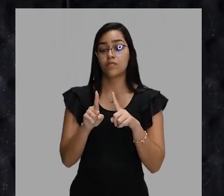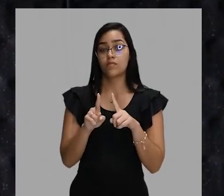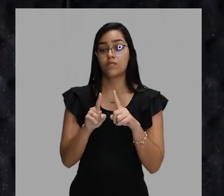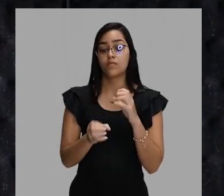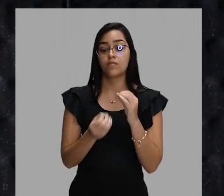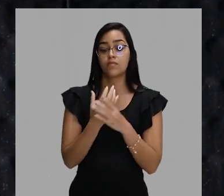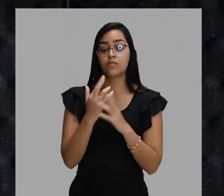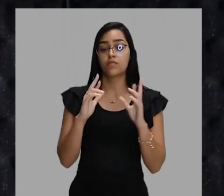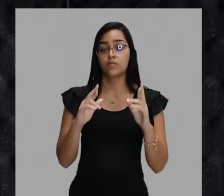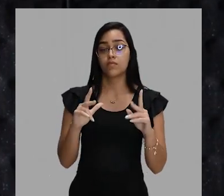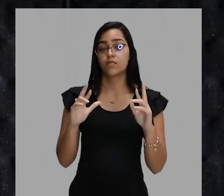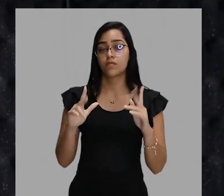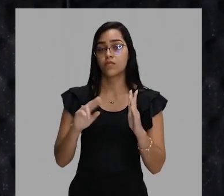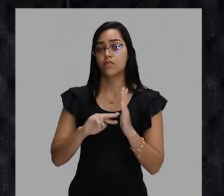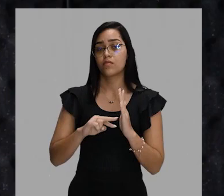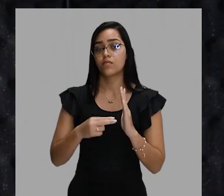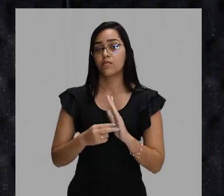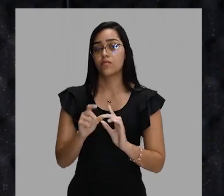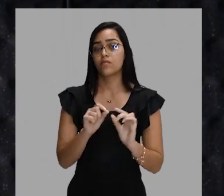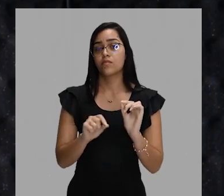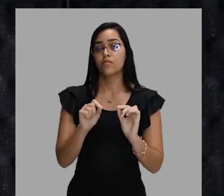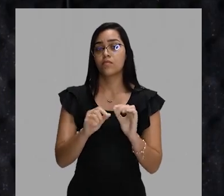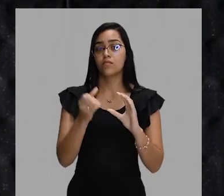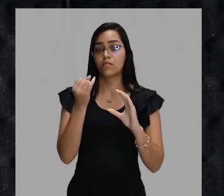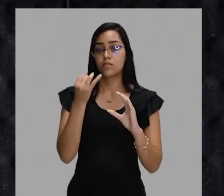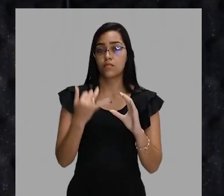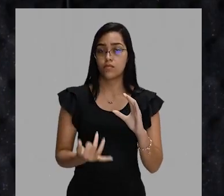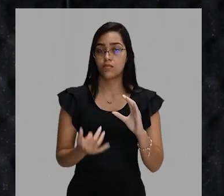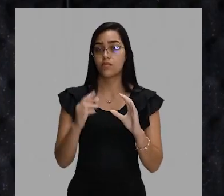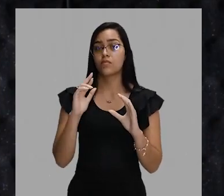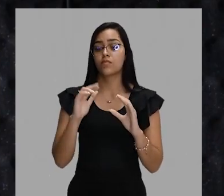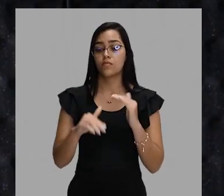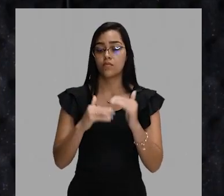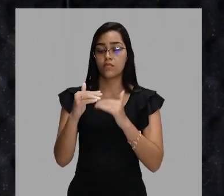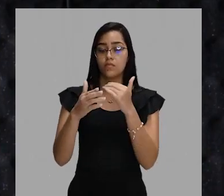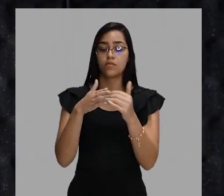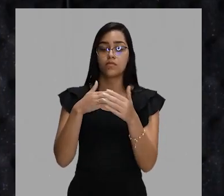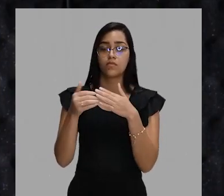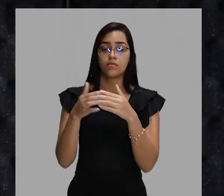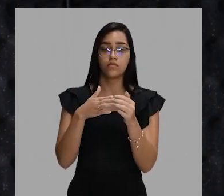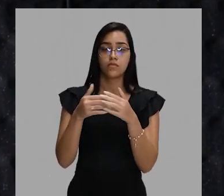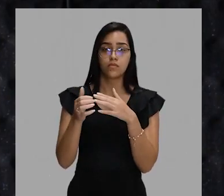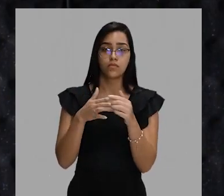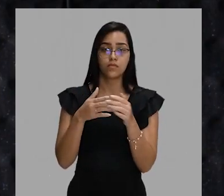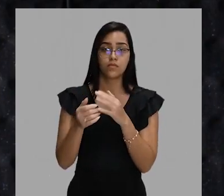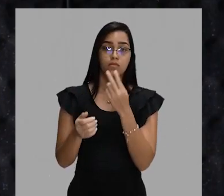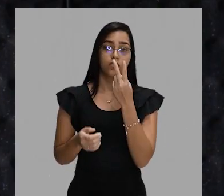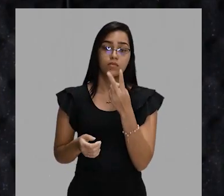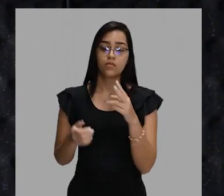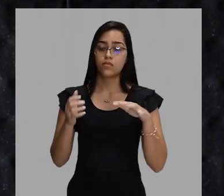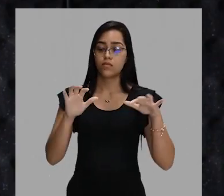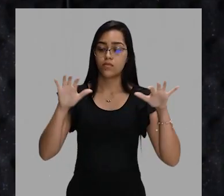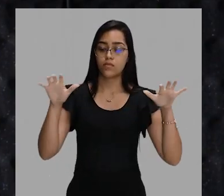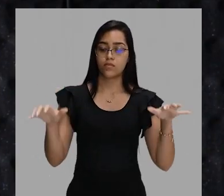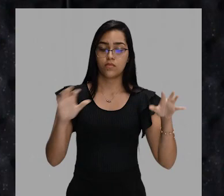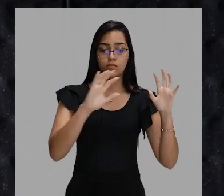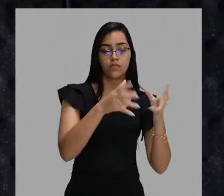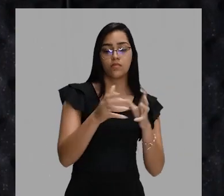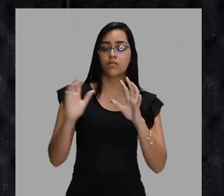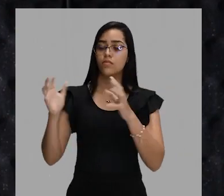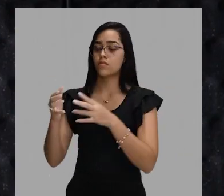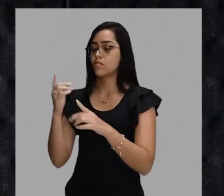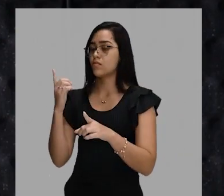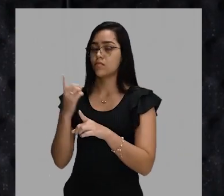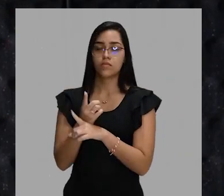diferentes. Ou seja, é quando um caráter semelhante evolui independentemente em duas espécies, não sendo